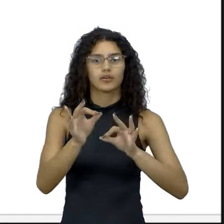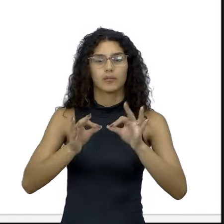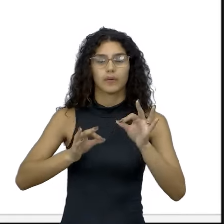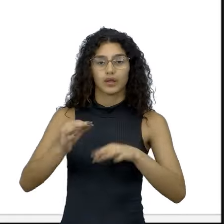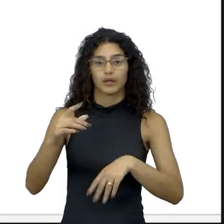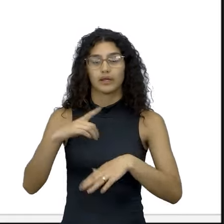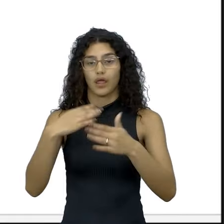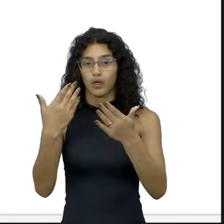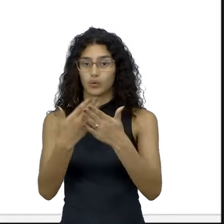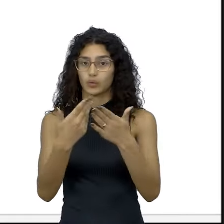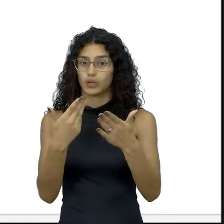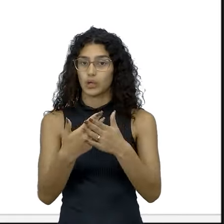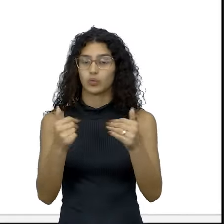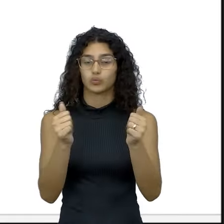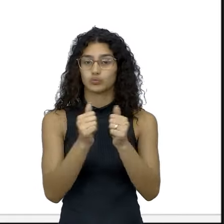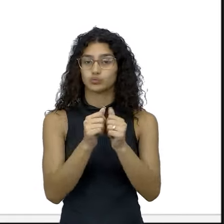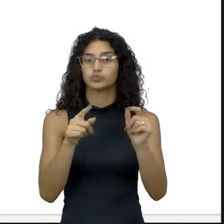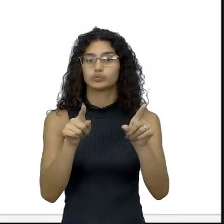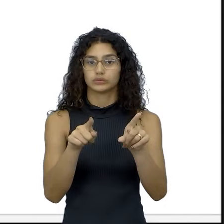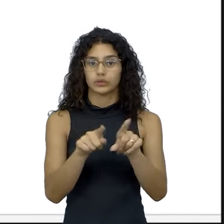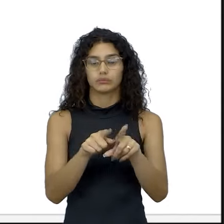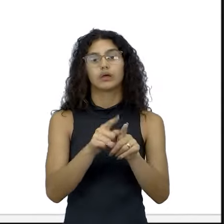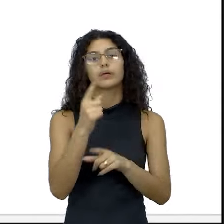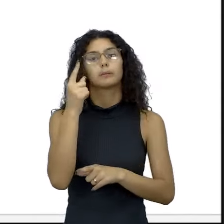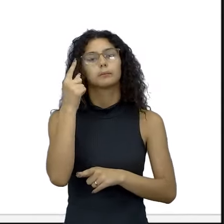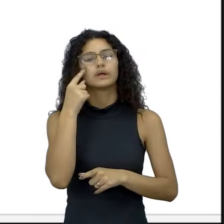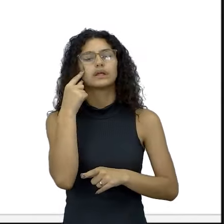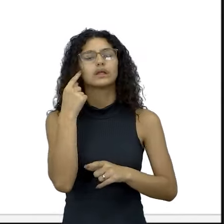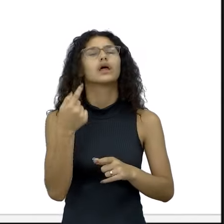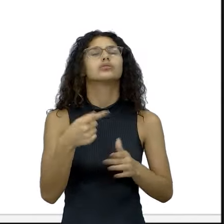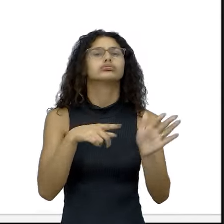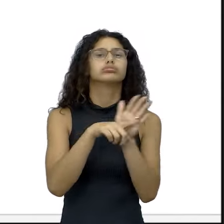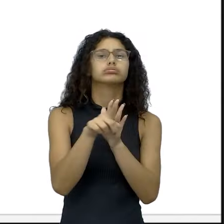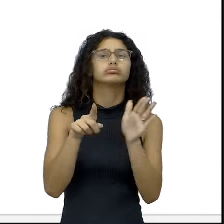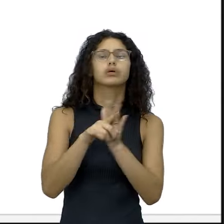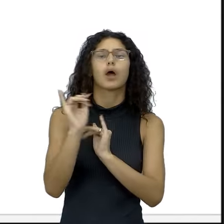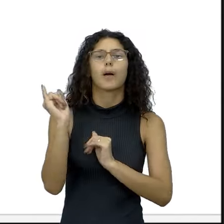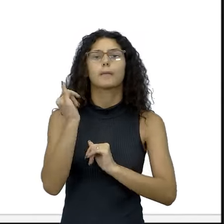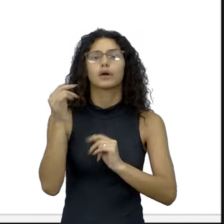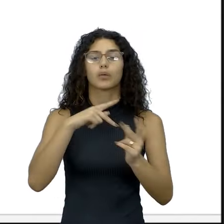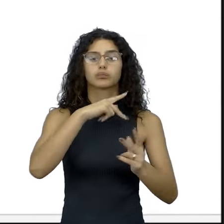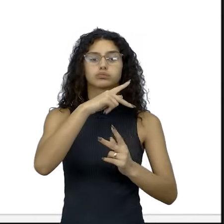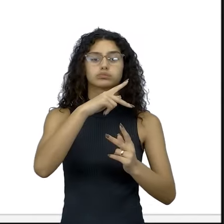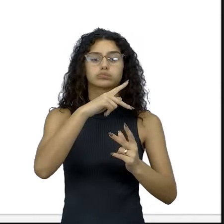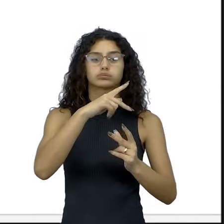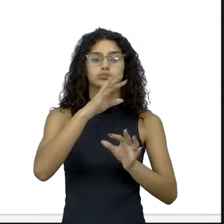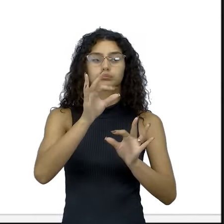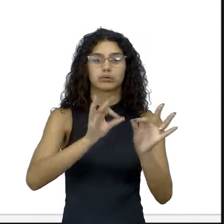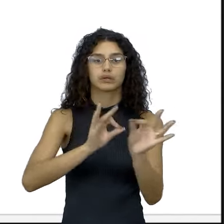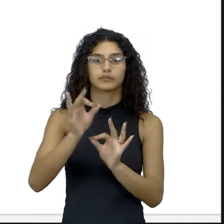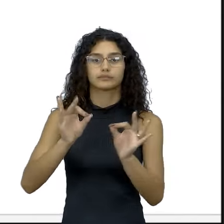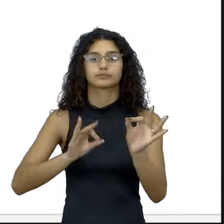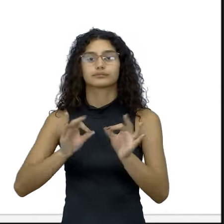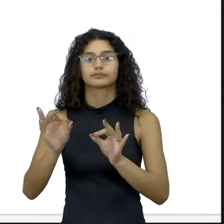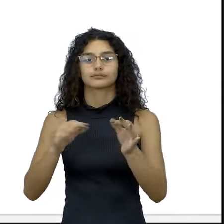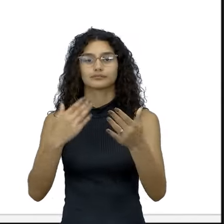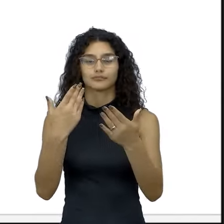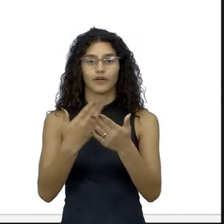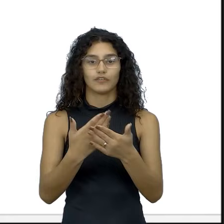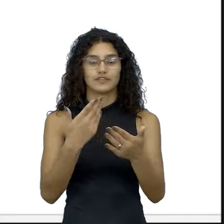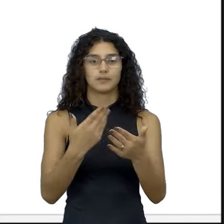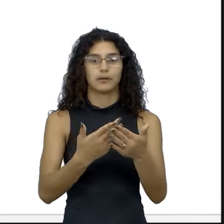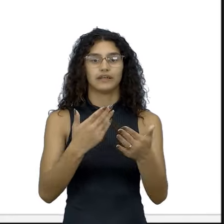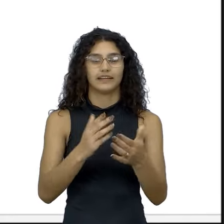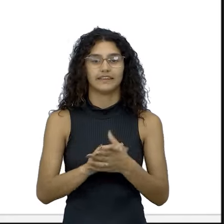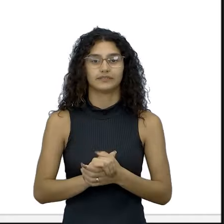didático, estudando aqui junto, né, pensando em algumas questões importantes para o nosso planejamento, né, na escola.